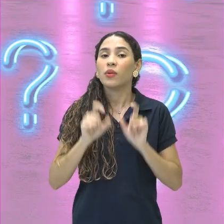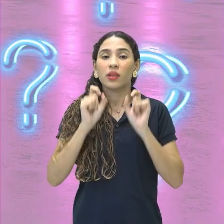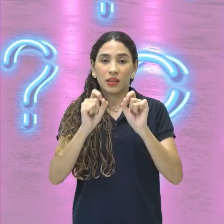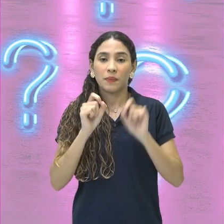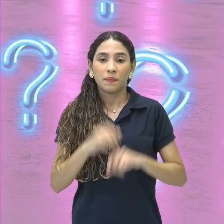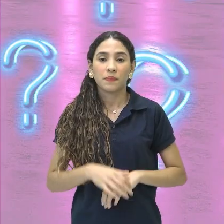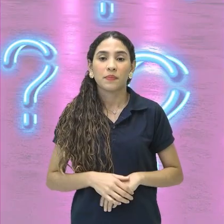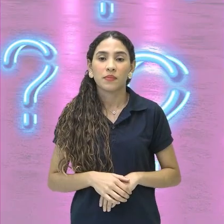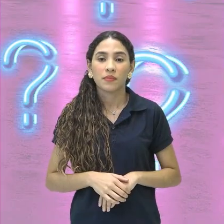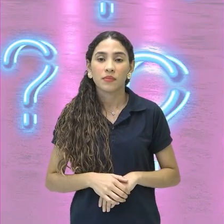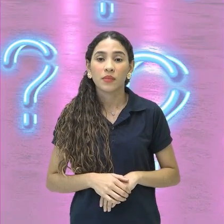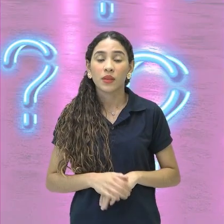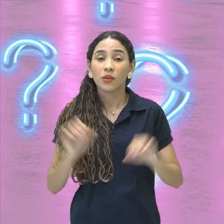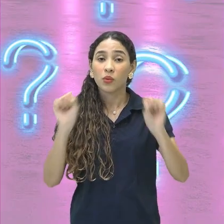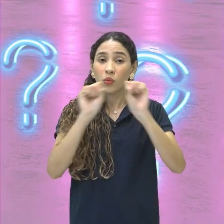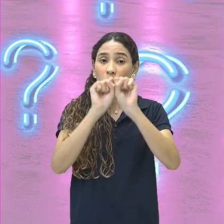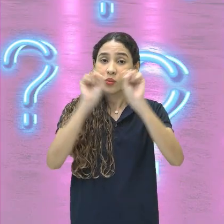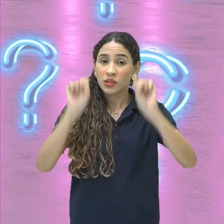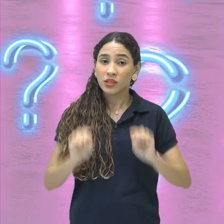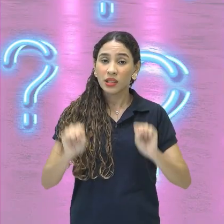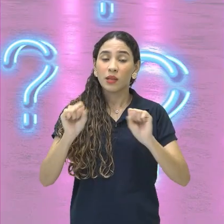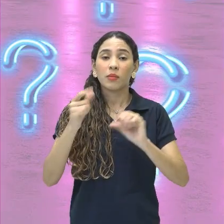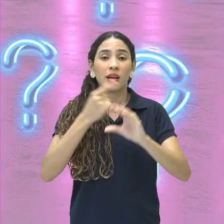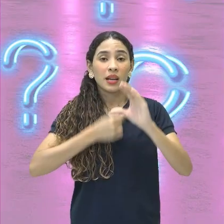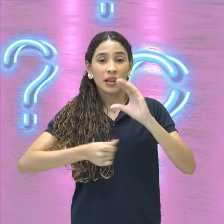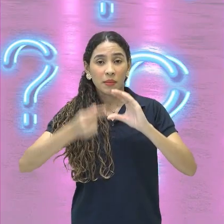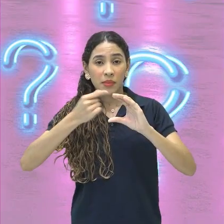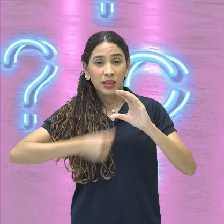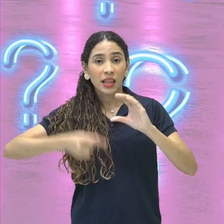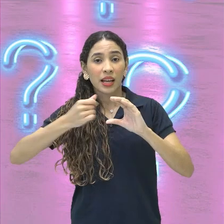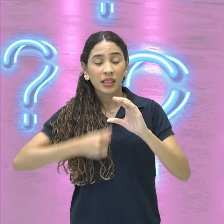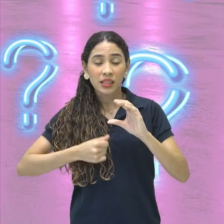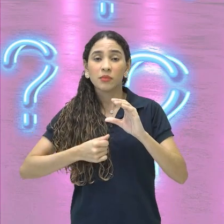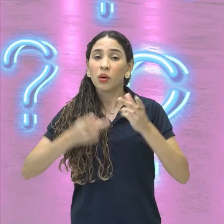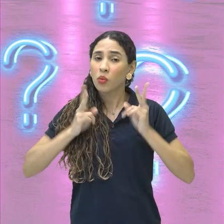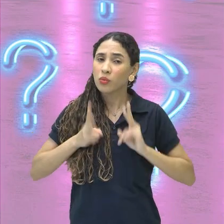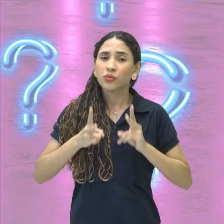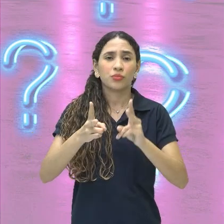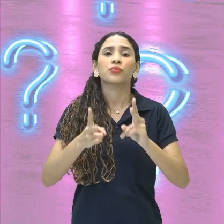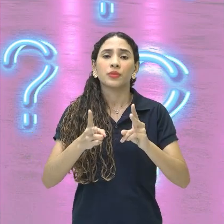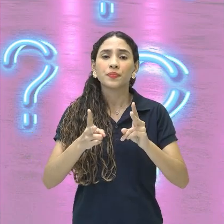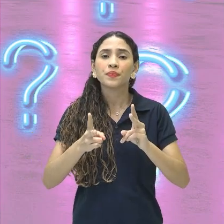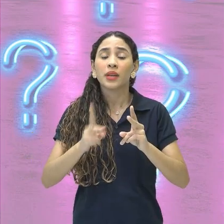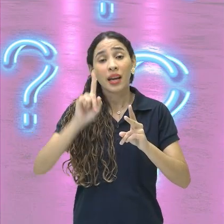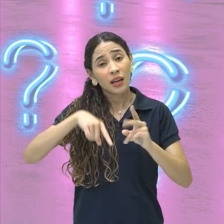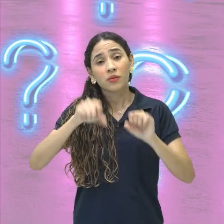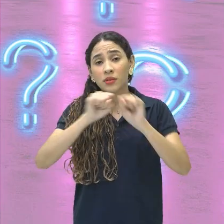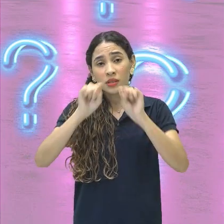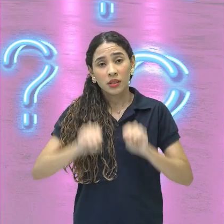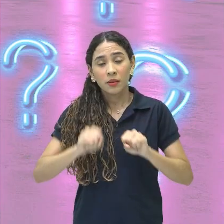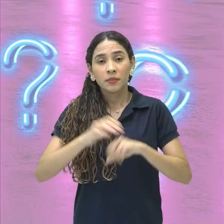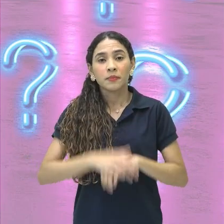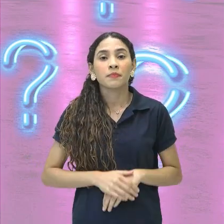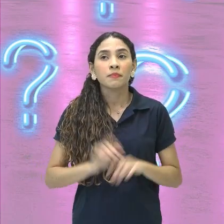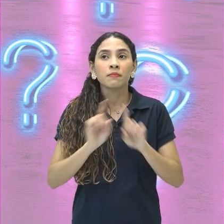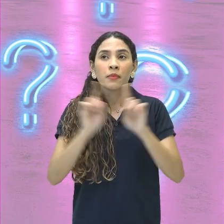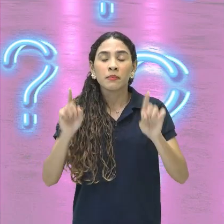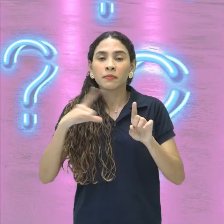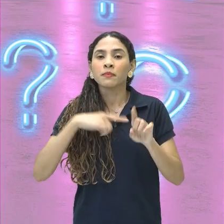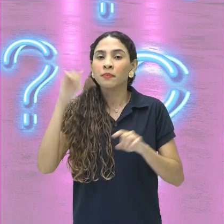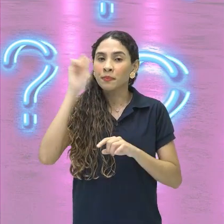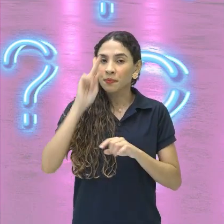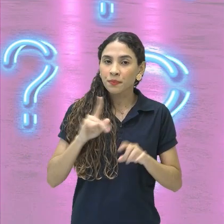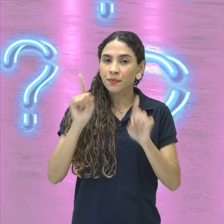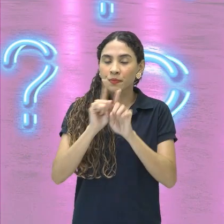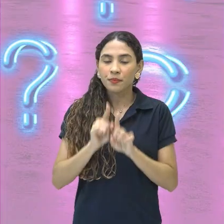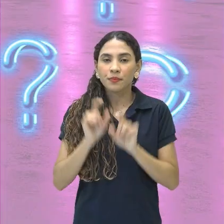que o sistema capitalista, ele prevalece, ele está aí, né, é o sistema. Mas houve na história